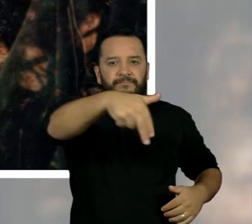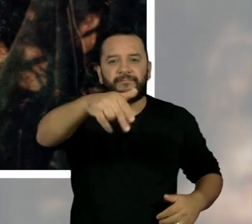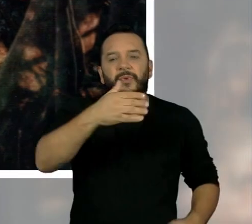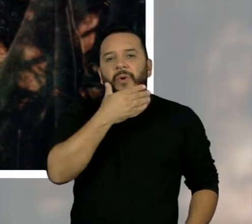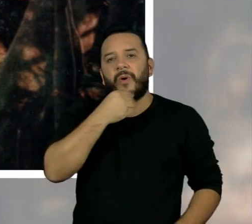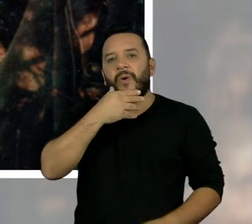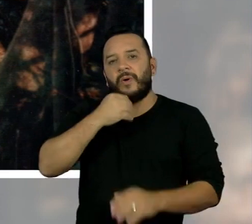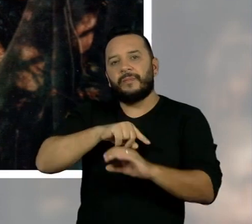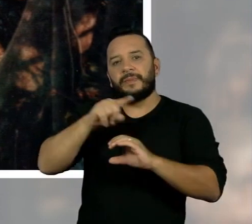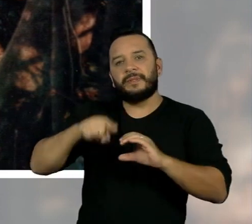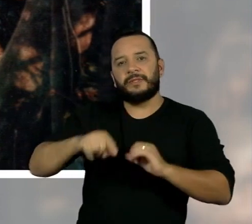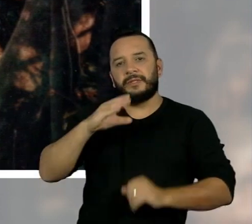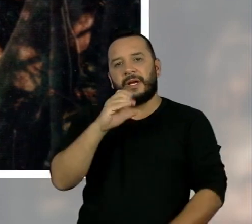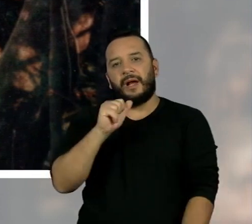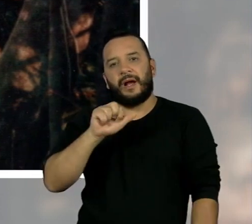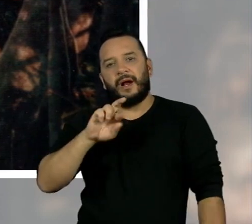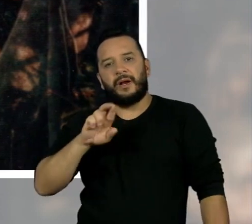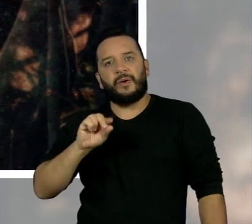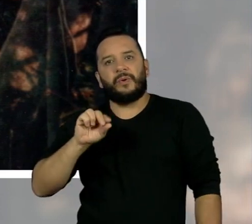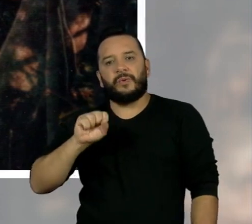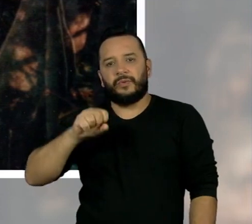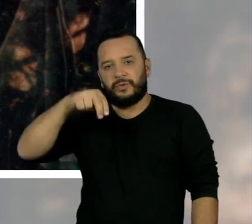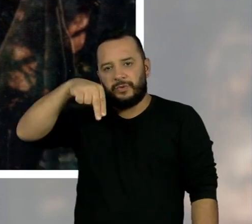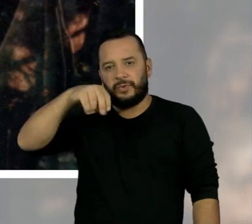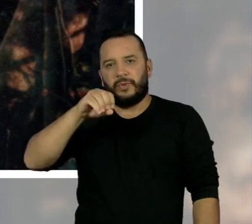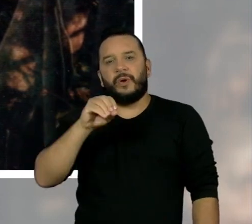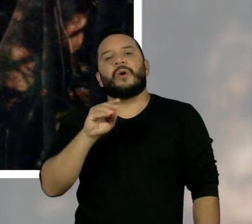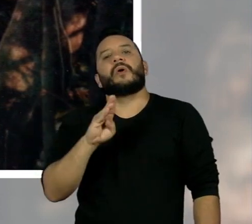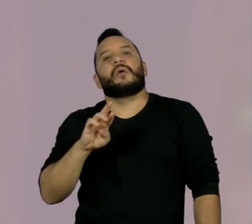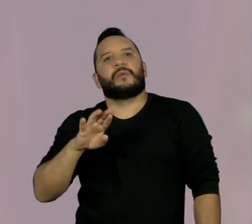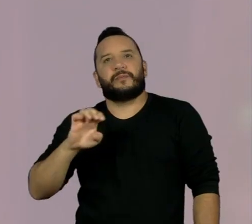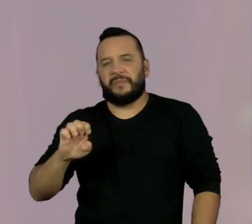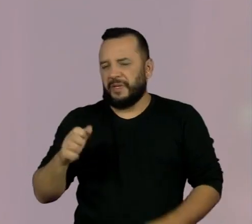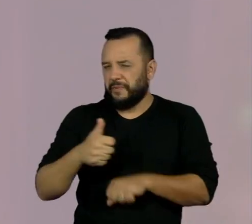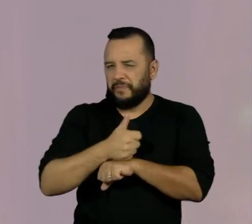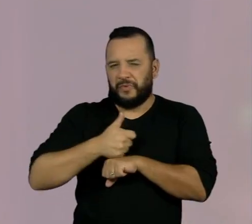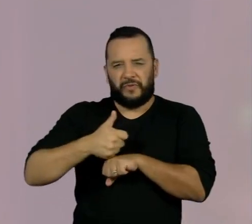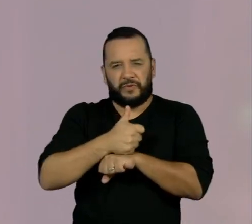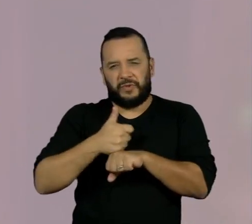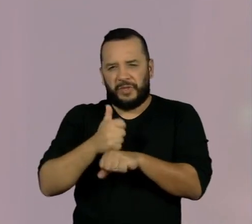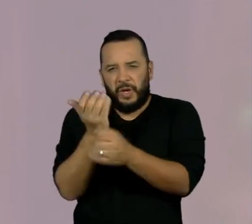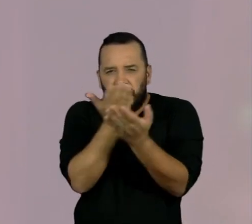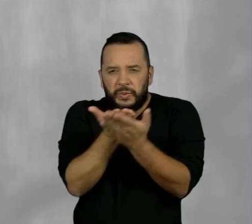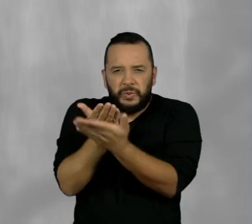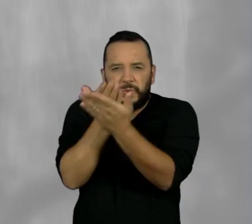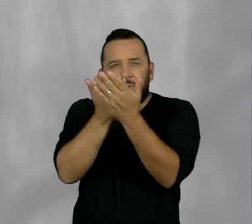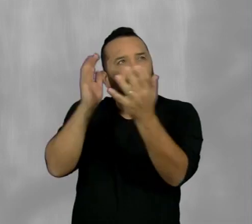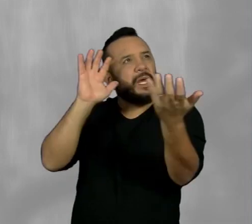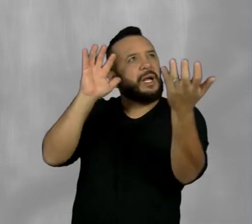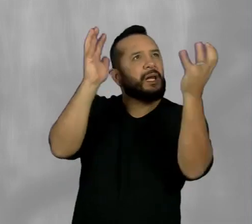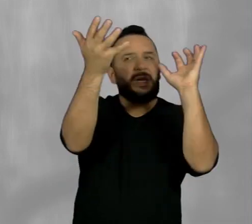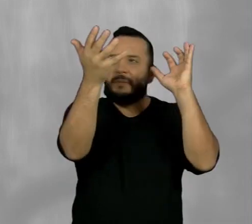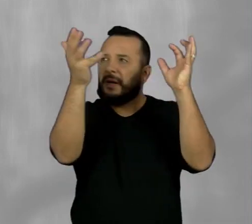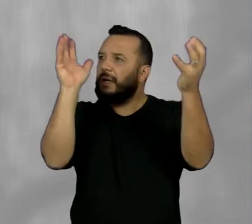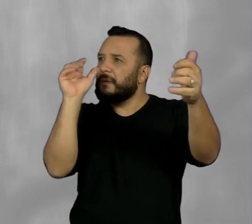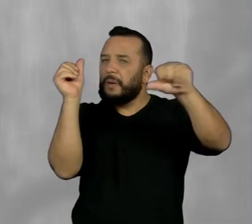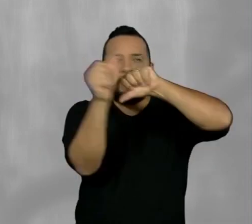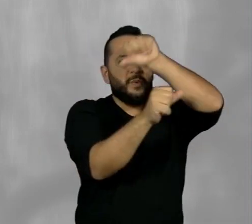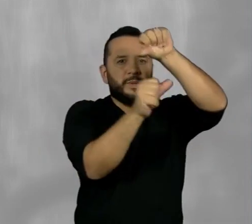Nobre, um dos maiores estudiosos em mudanças climáticas globais, tem intimidade com a floresta